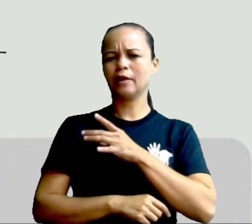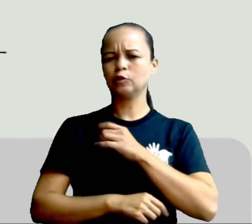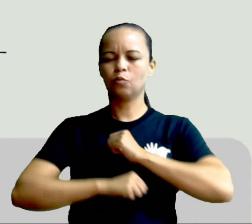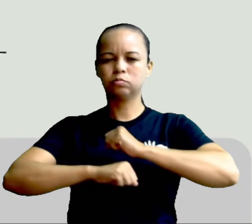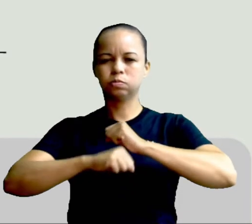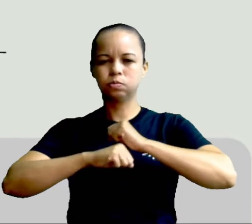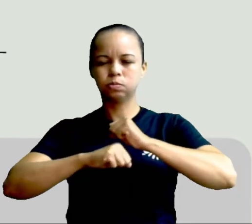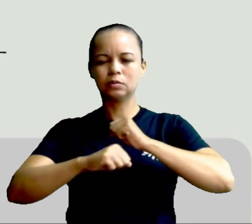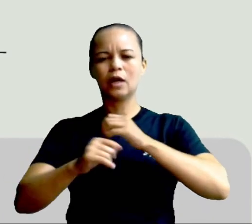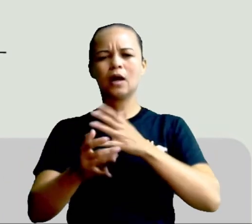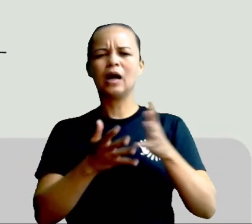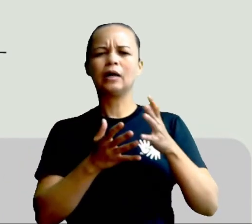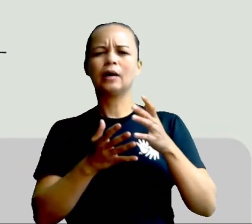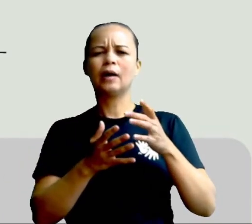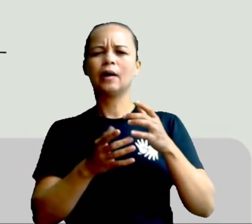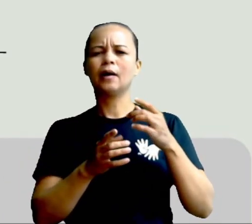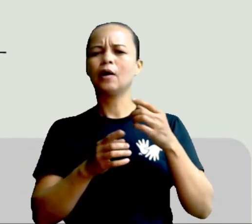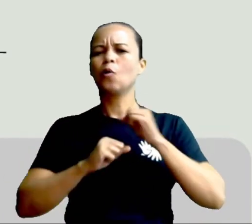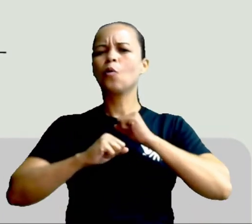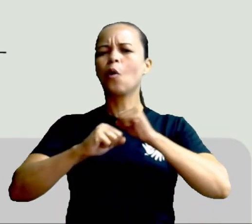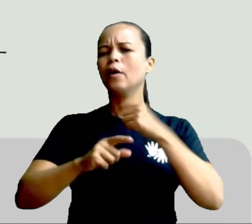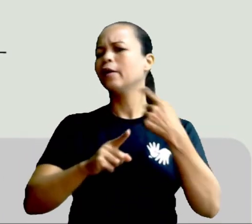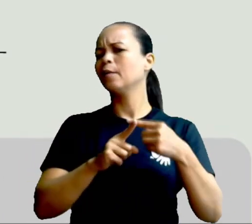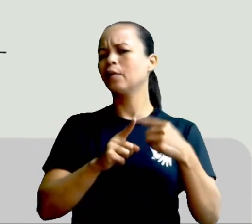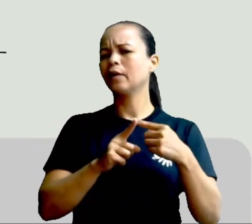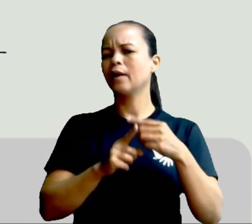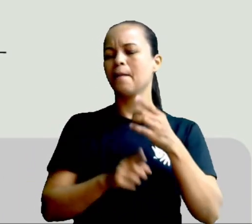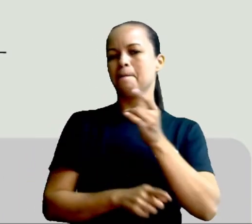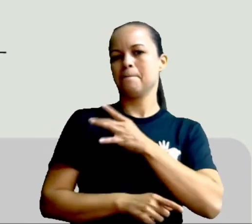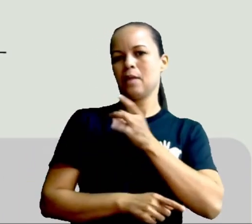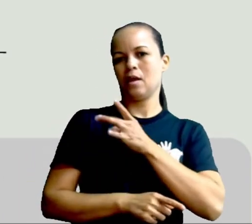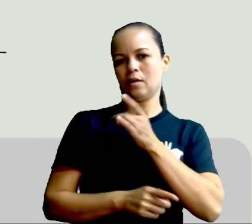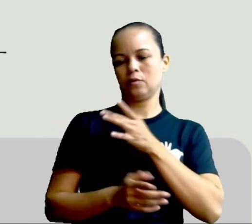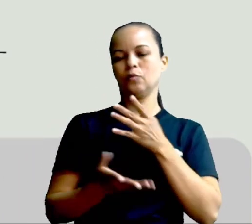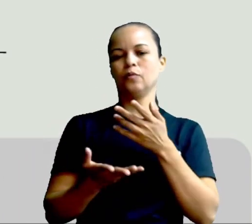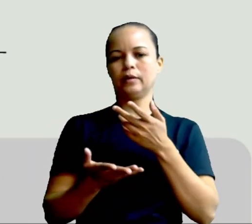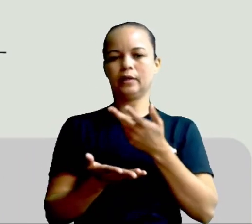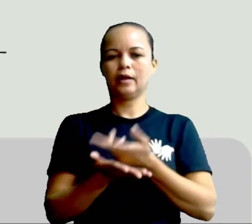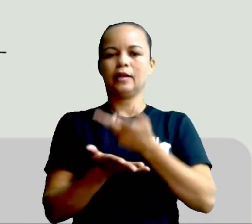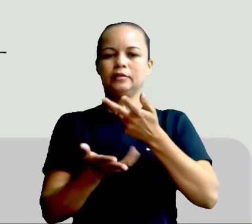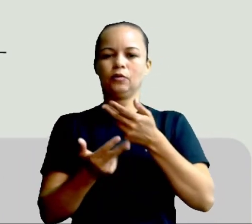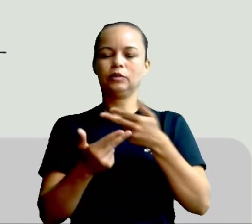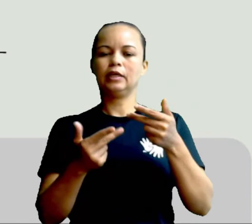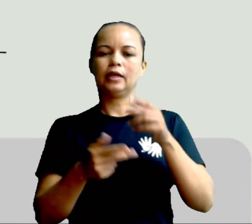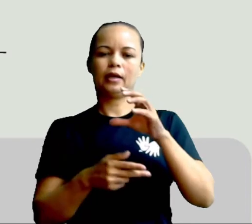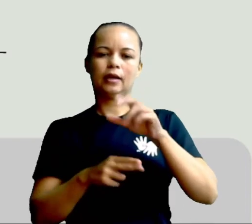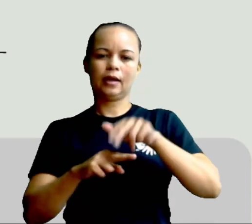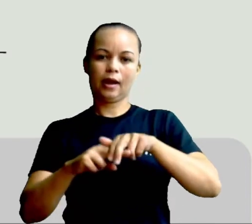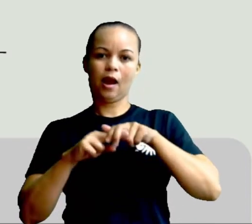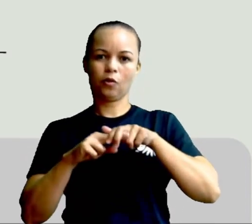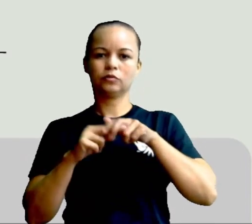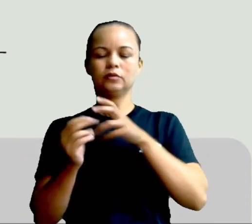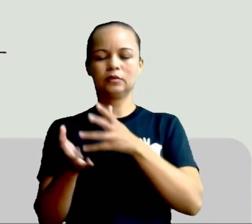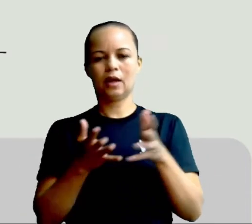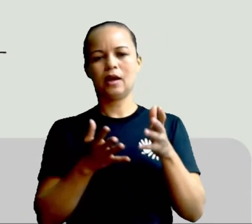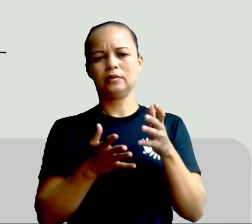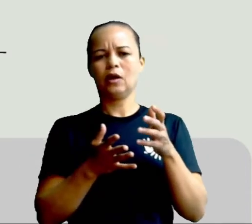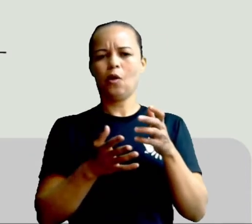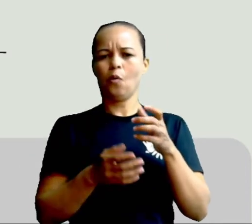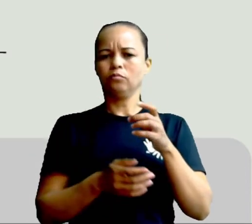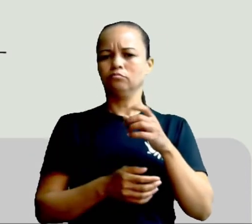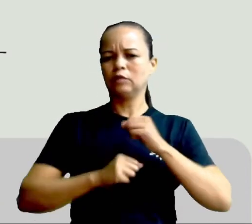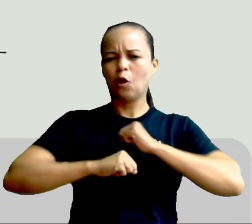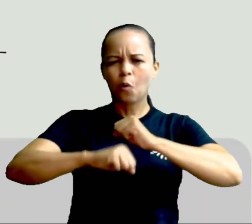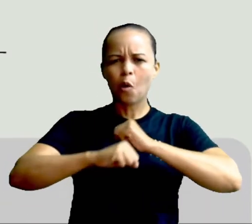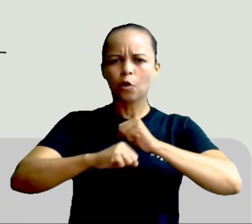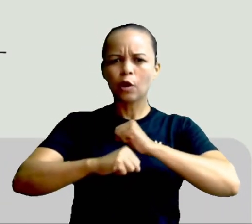ele corria? Porque estava com medo. Logo, aí temos uma relação de causa. Ele correu porque estava com medo.